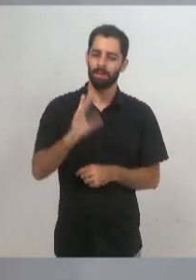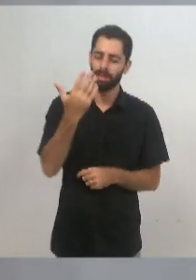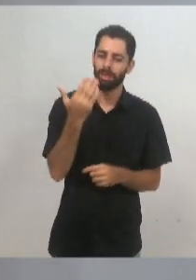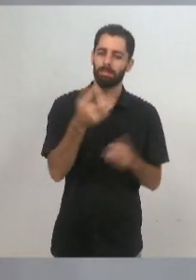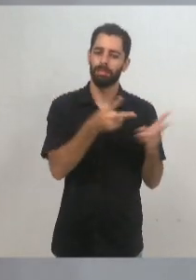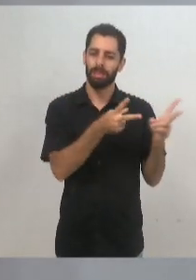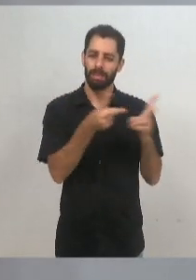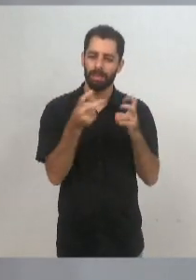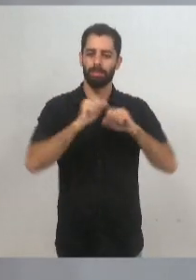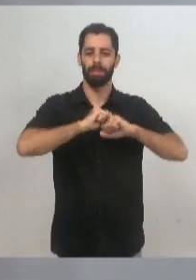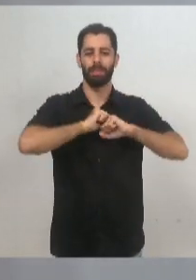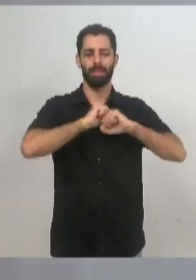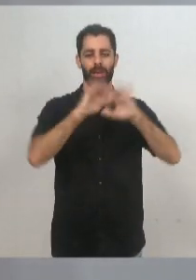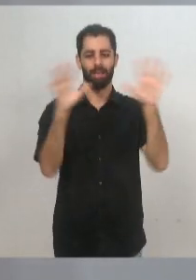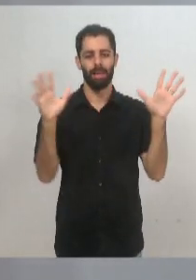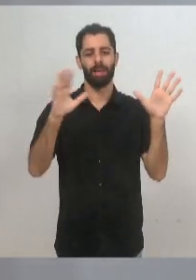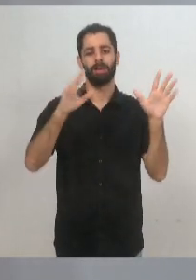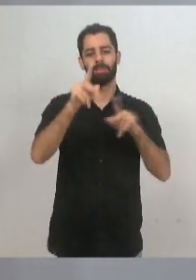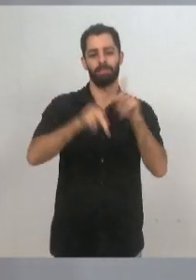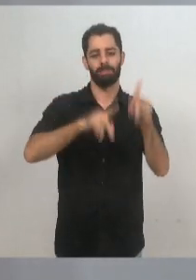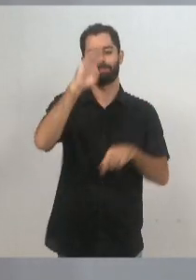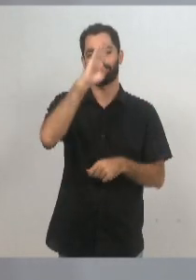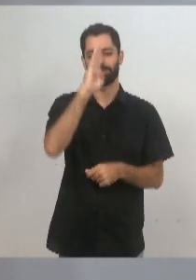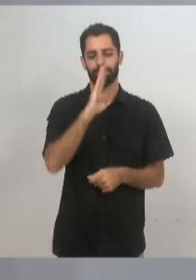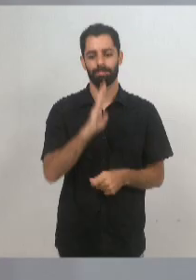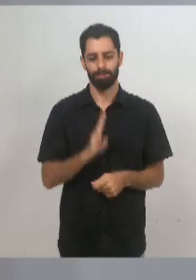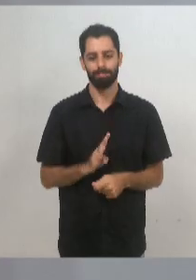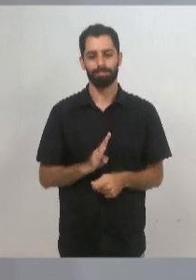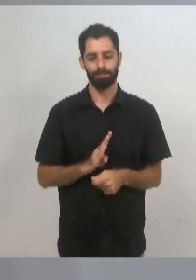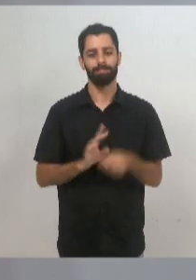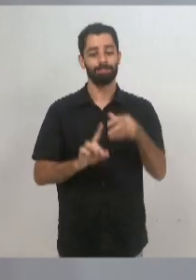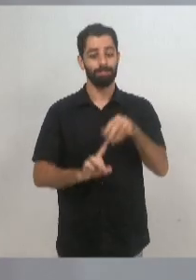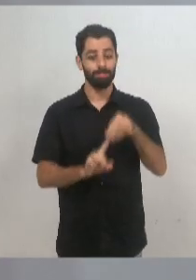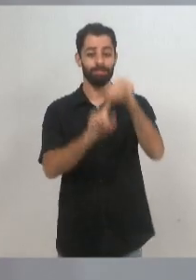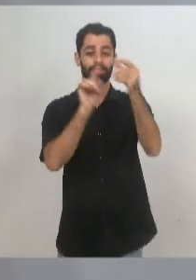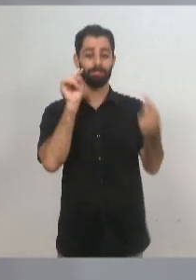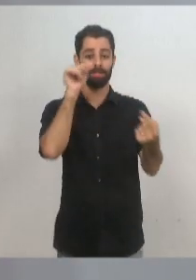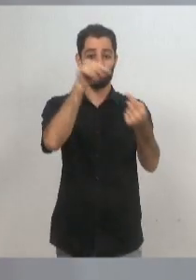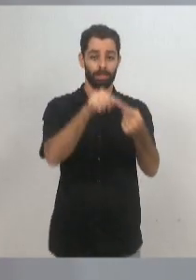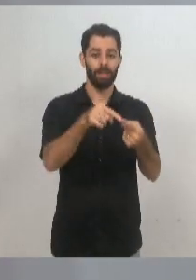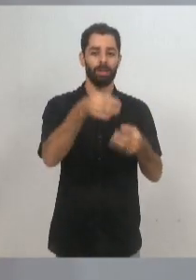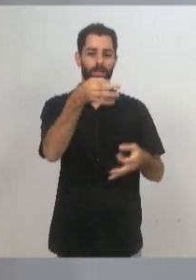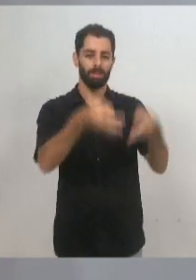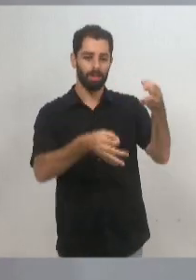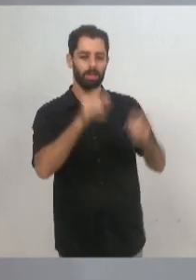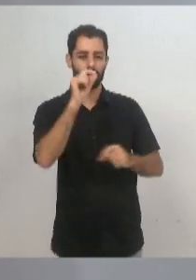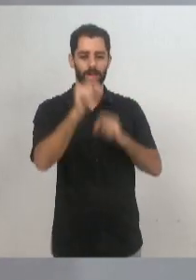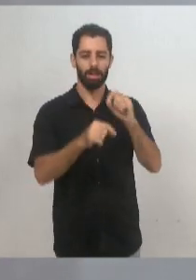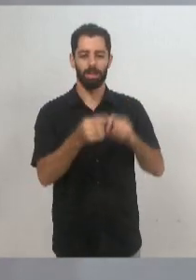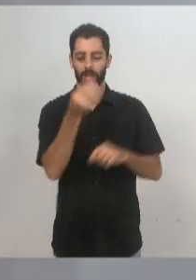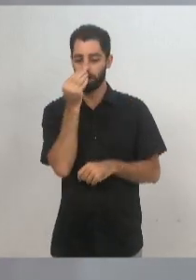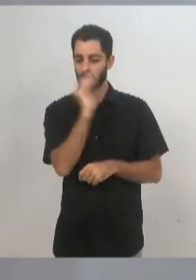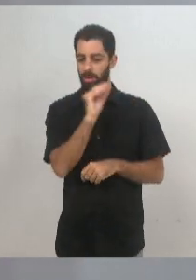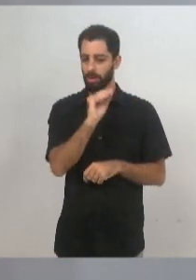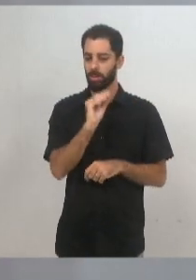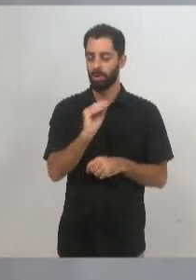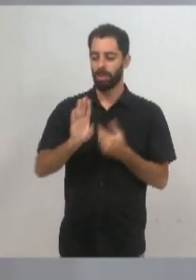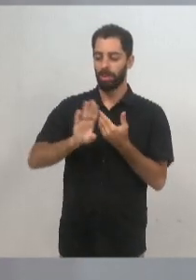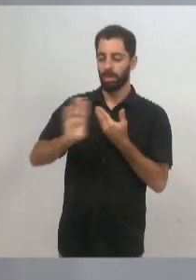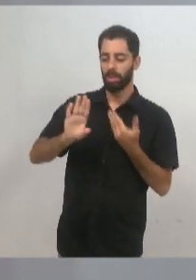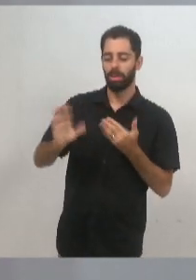vez mais claro para os brasileiros que o único objetivo desses julgamentos é excluir um grupo